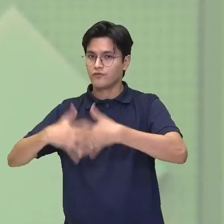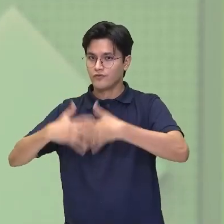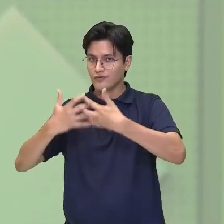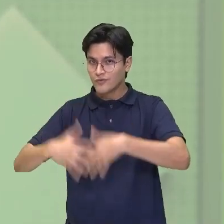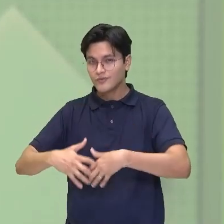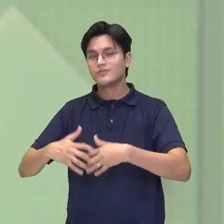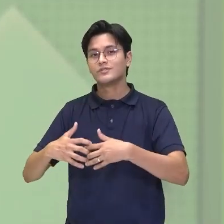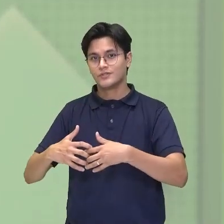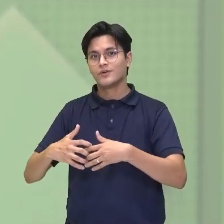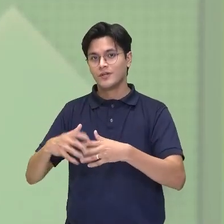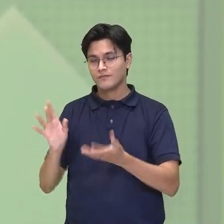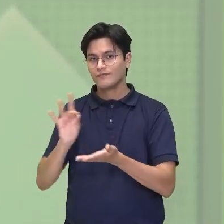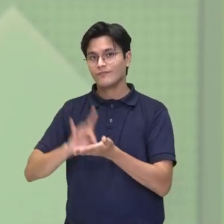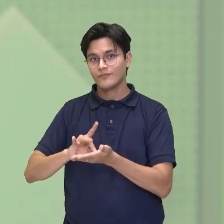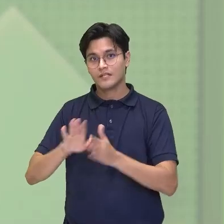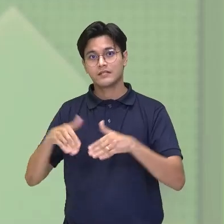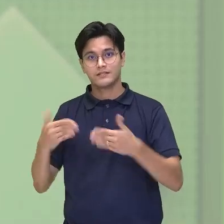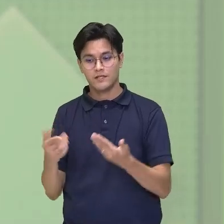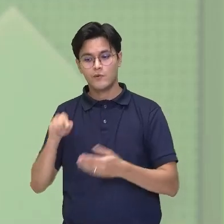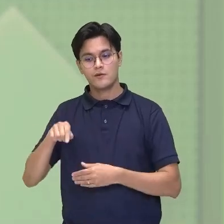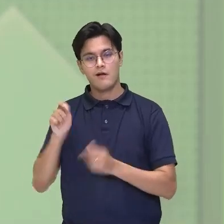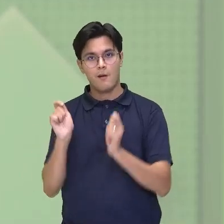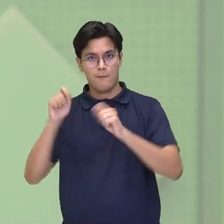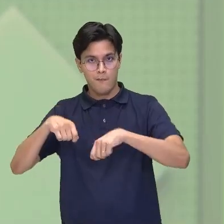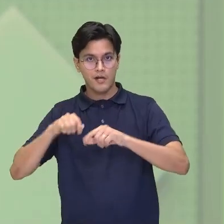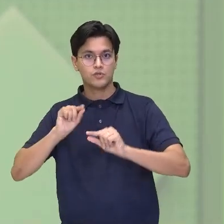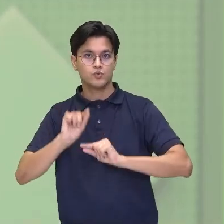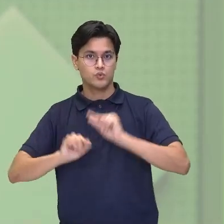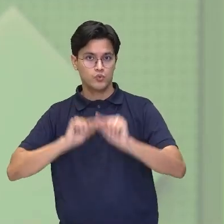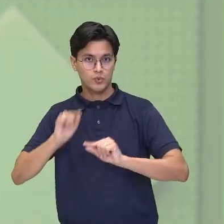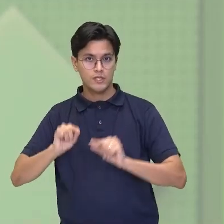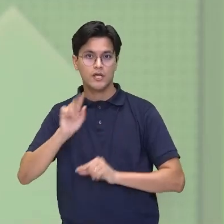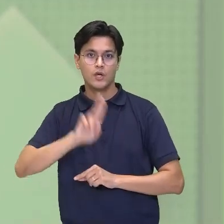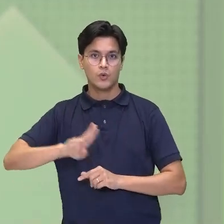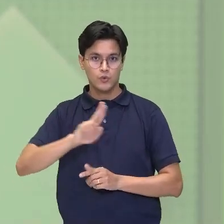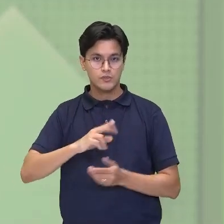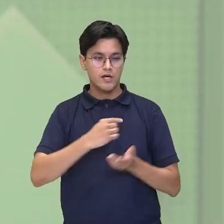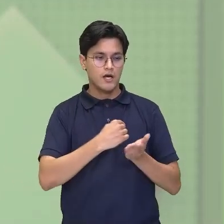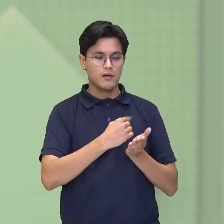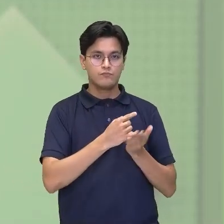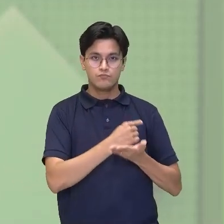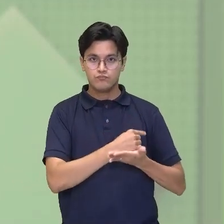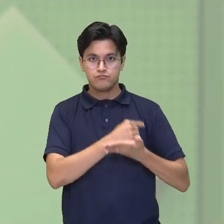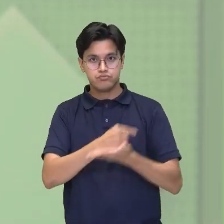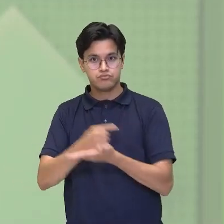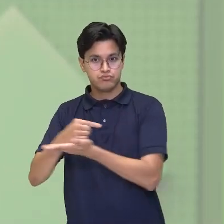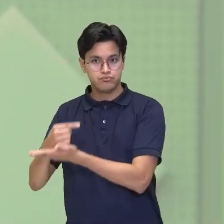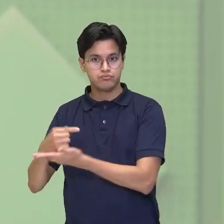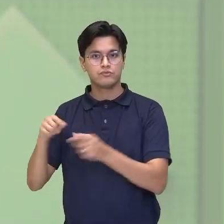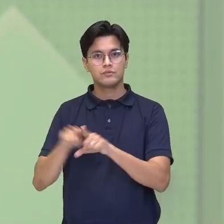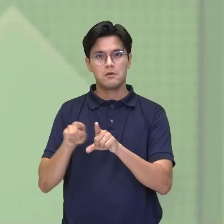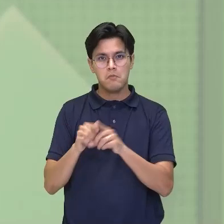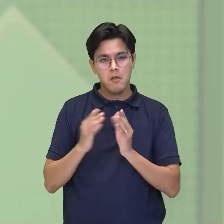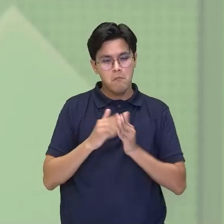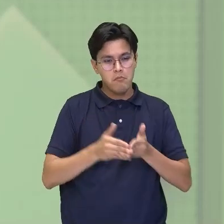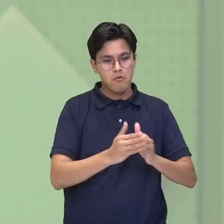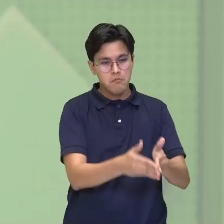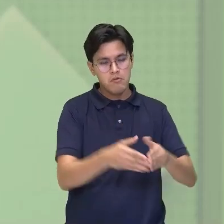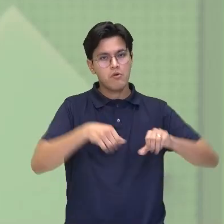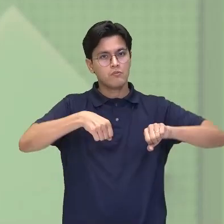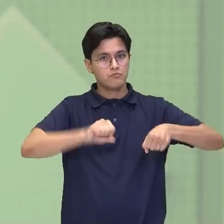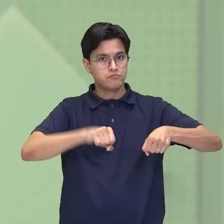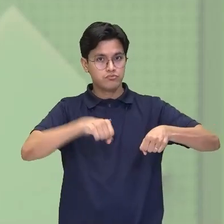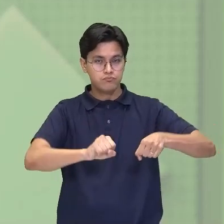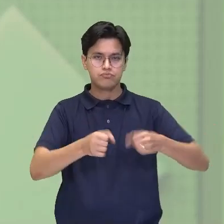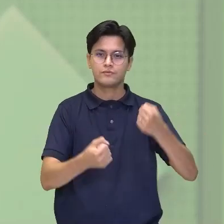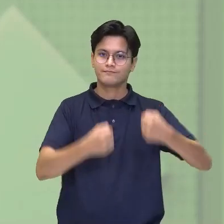movimento, seja para uma embarcação, seja para um carro, né, para uma motocicleta. Então vai servir aí para